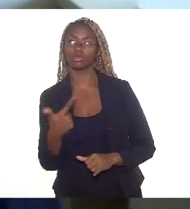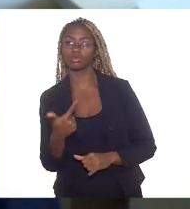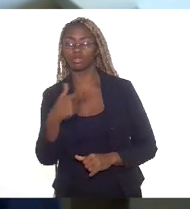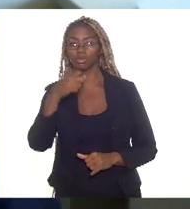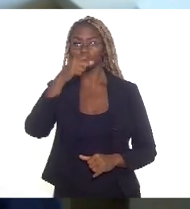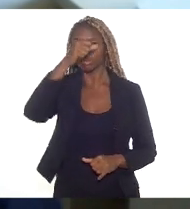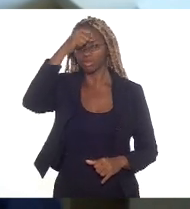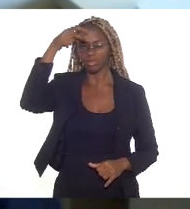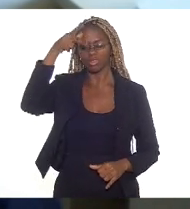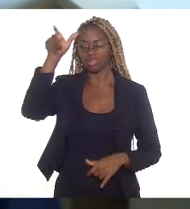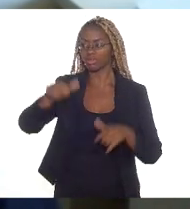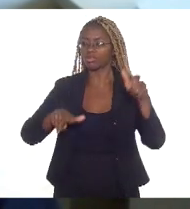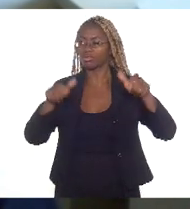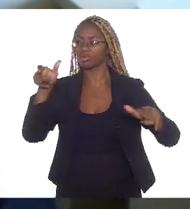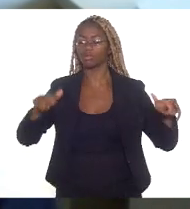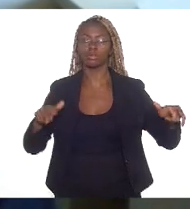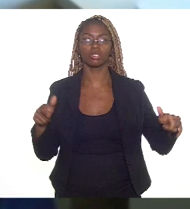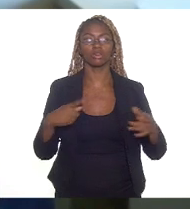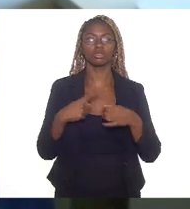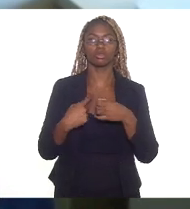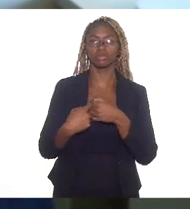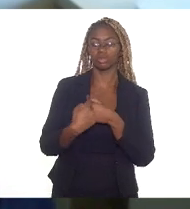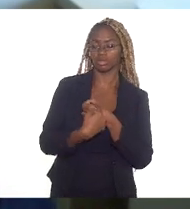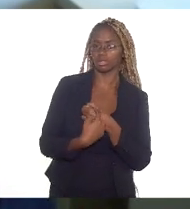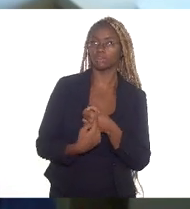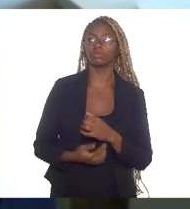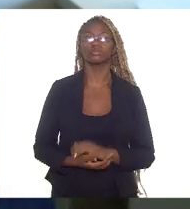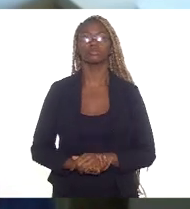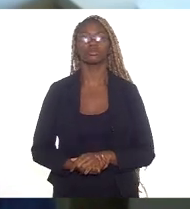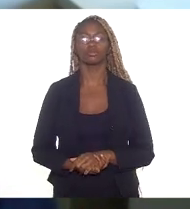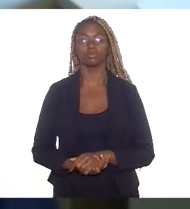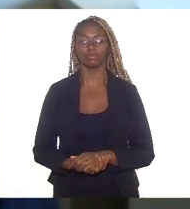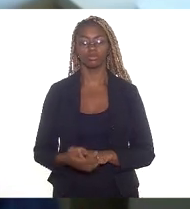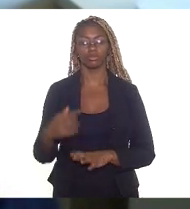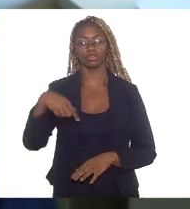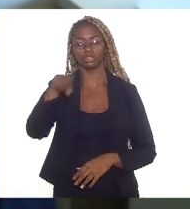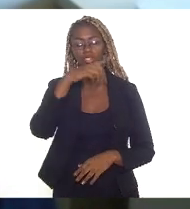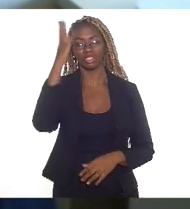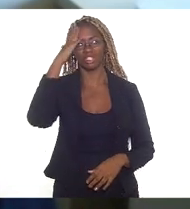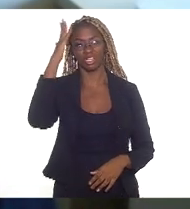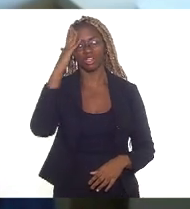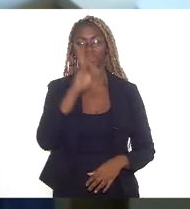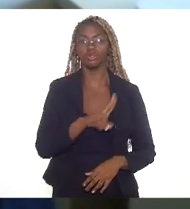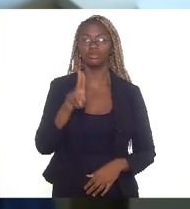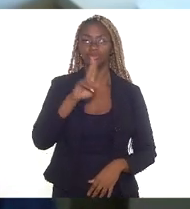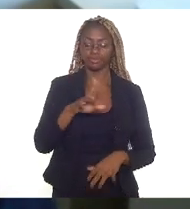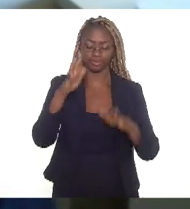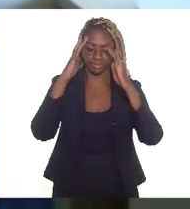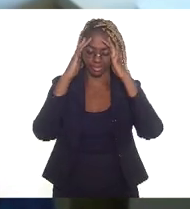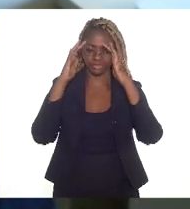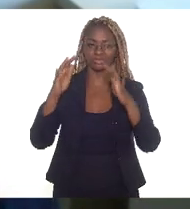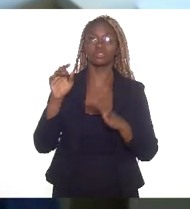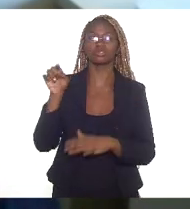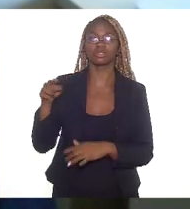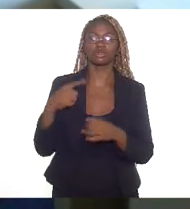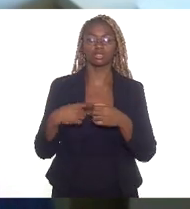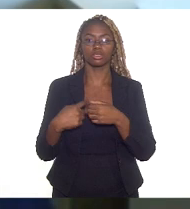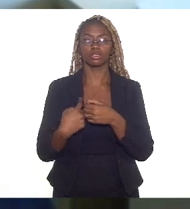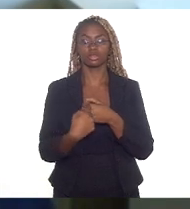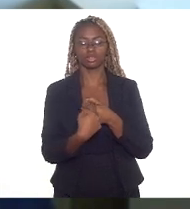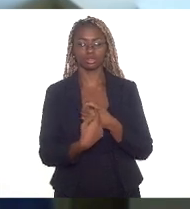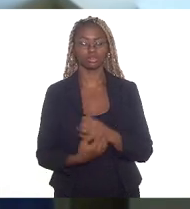e 92 presidentes de Câmara, para que tome ciência e aplique nos seus devidos municípios, evidentemente,